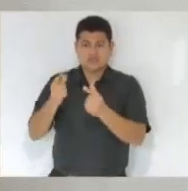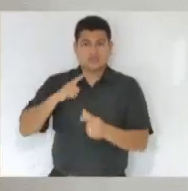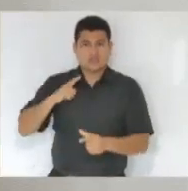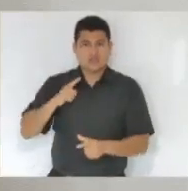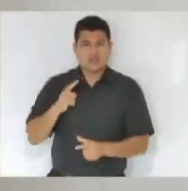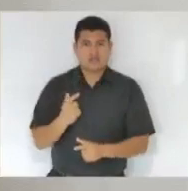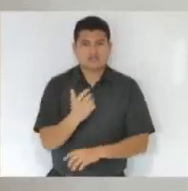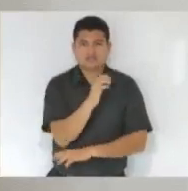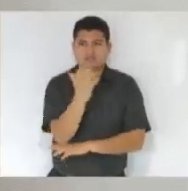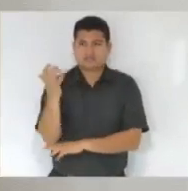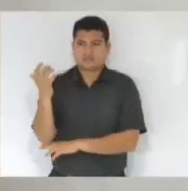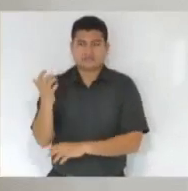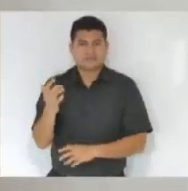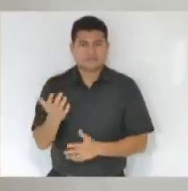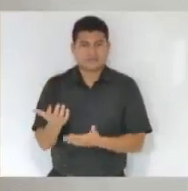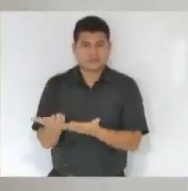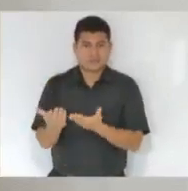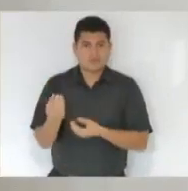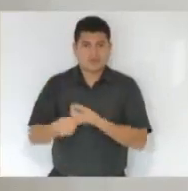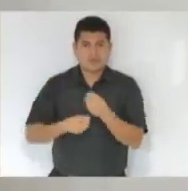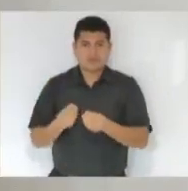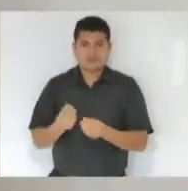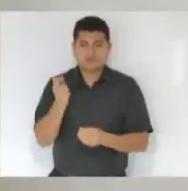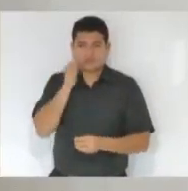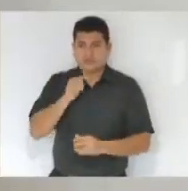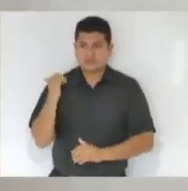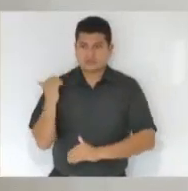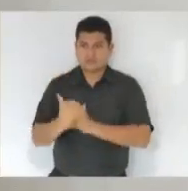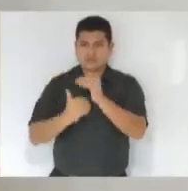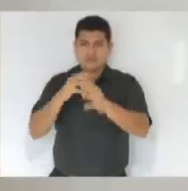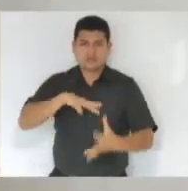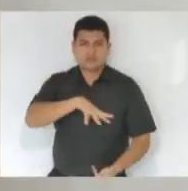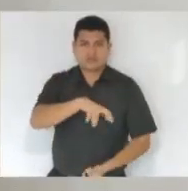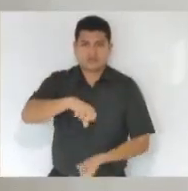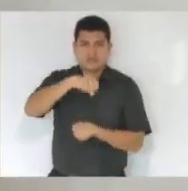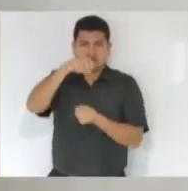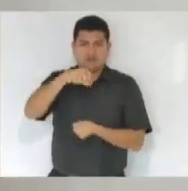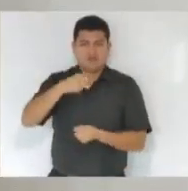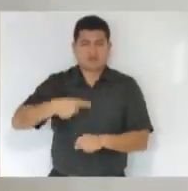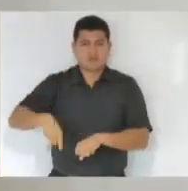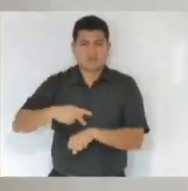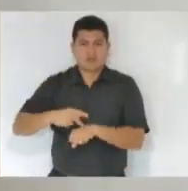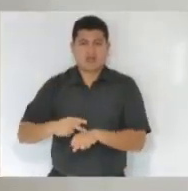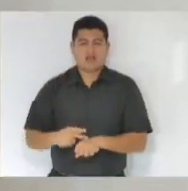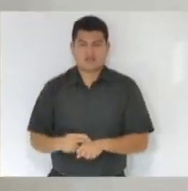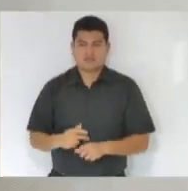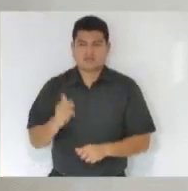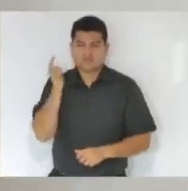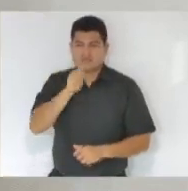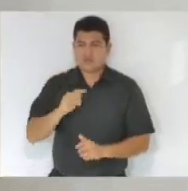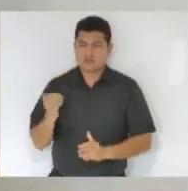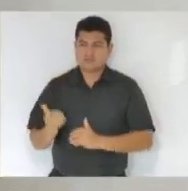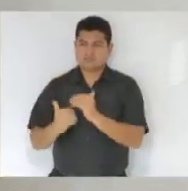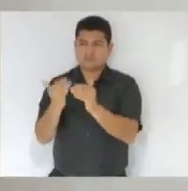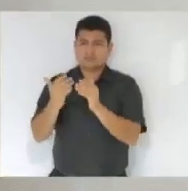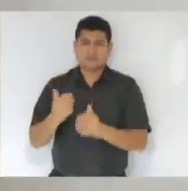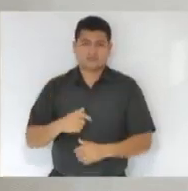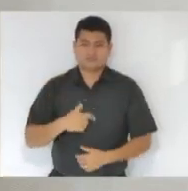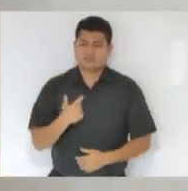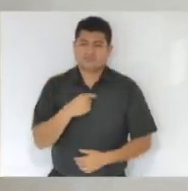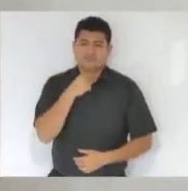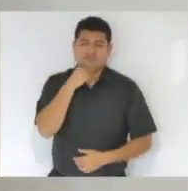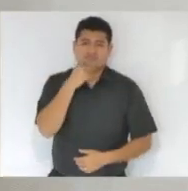ter um desenvolvimento sustentável e se tornarem países realmente prósperos e desenvolvidos? Ao mesmo tempo, países